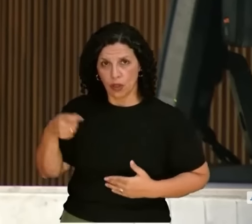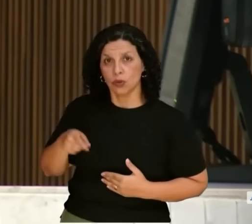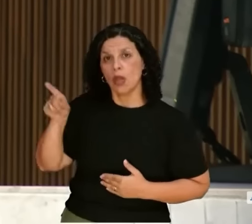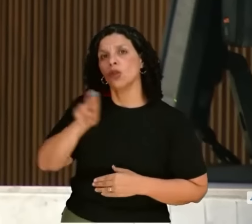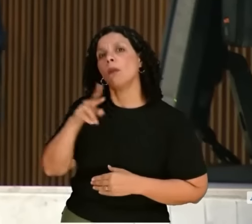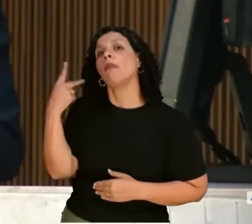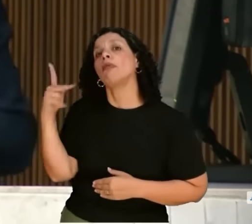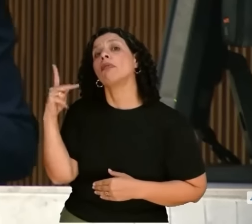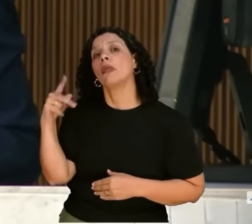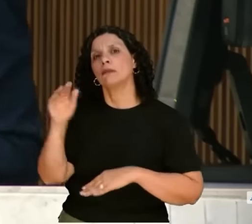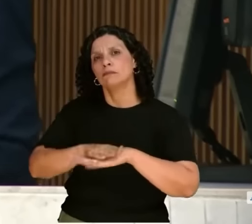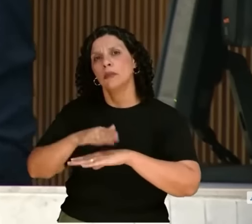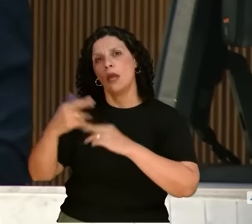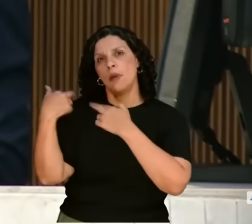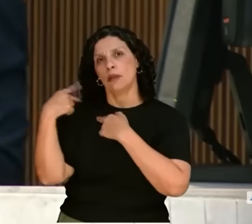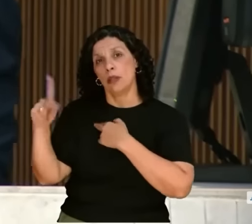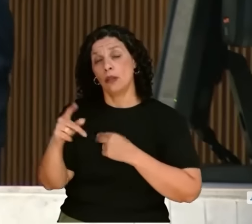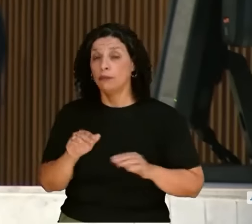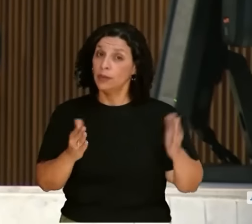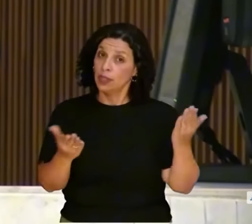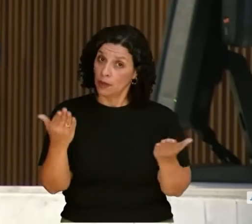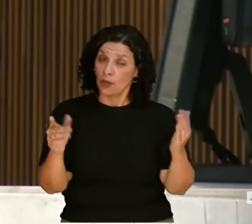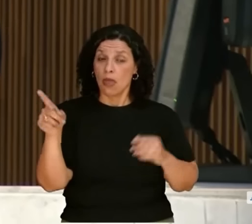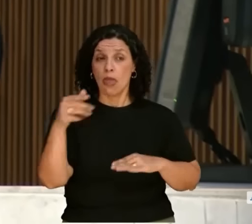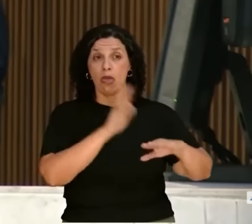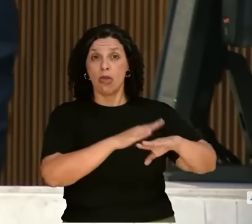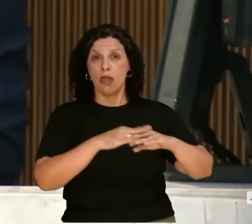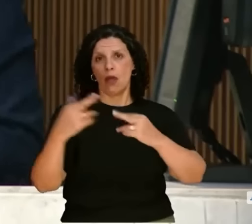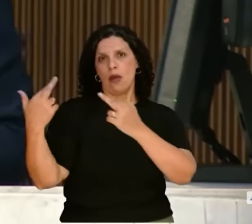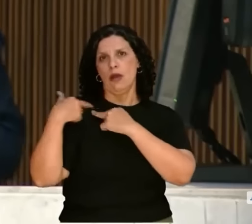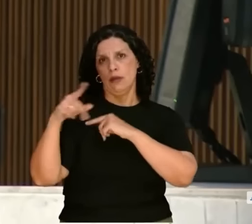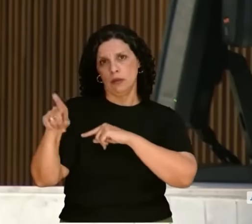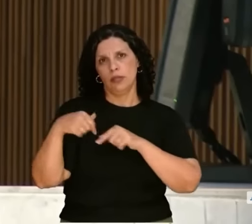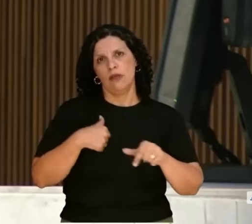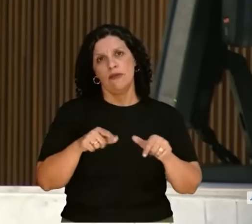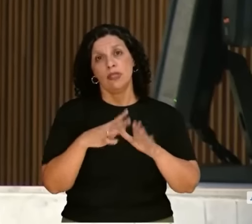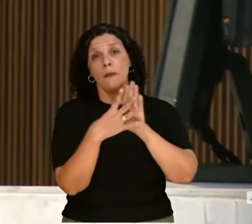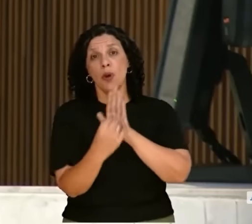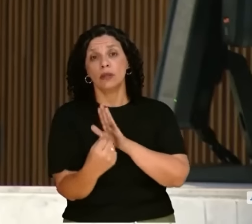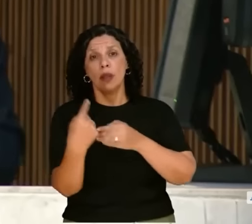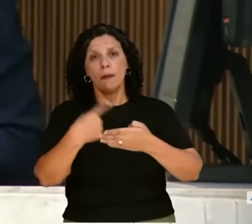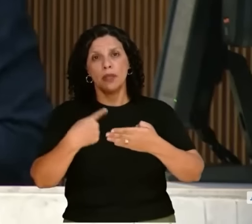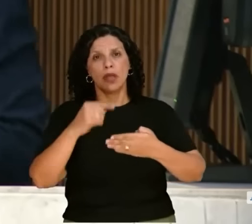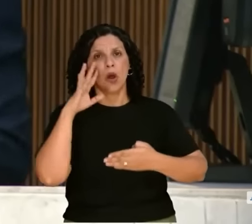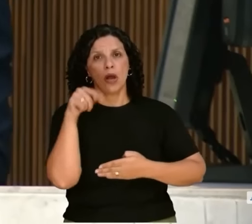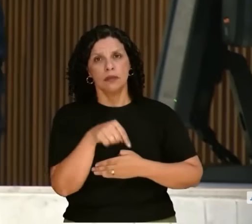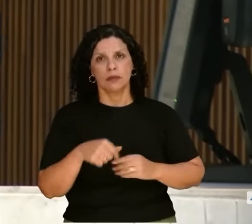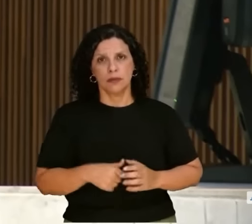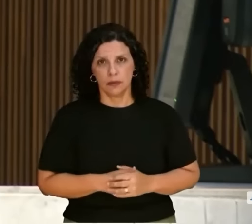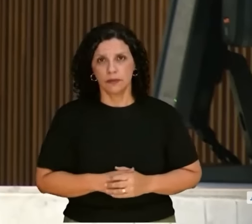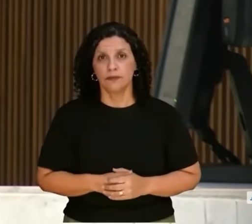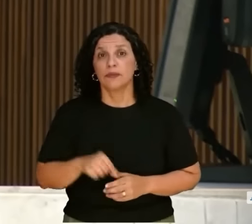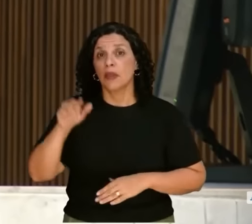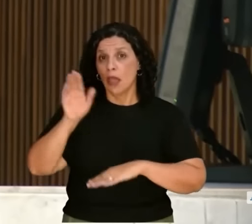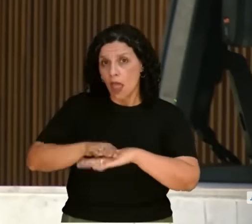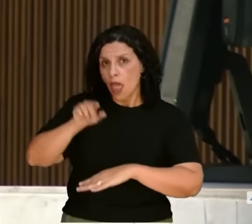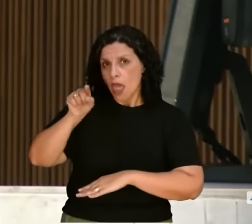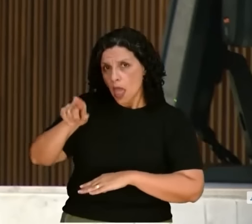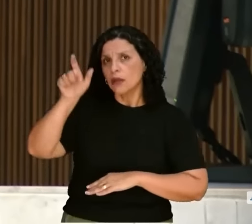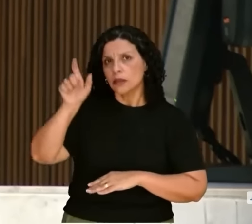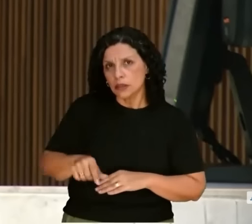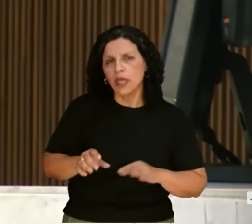Ratinho Júnior. Por enquanto. Ele é o responsável por esse modelo que está aqui desse jeito. Ele